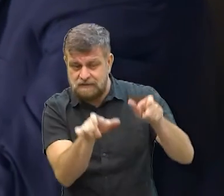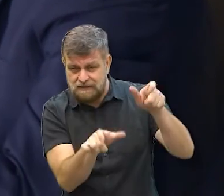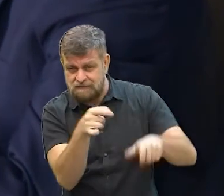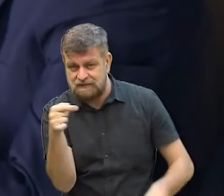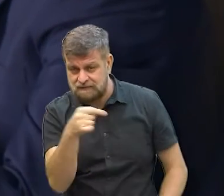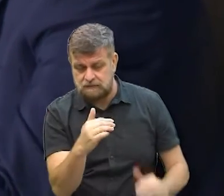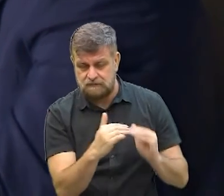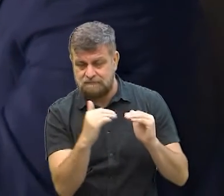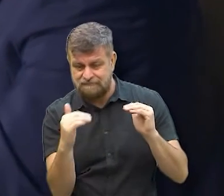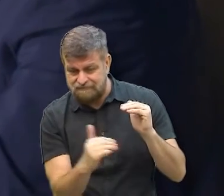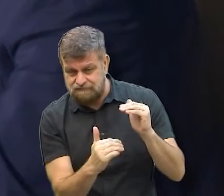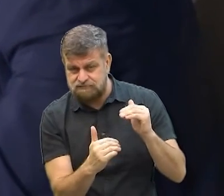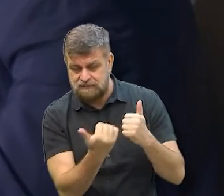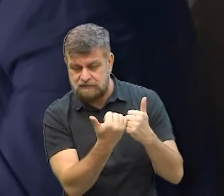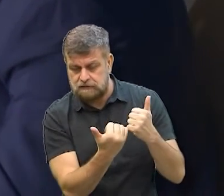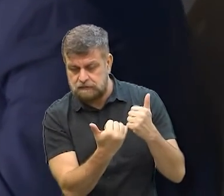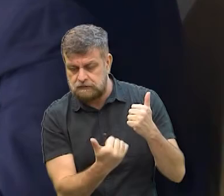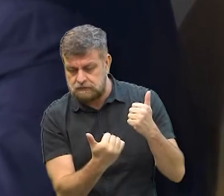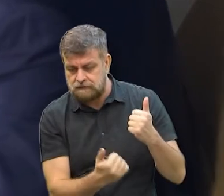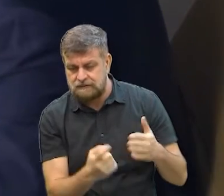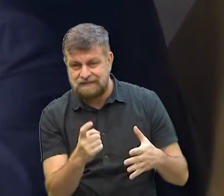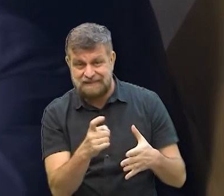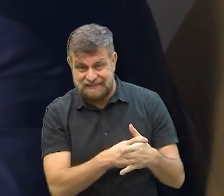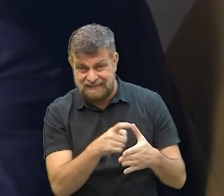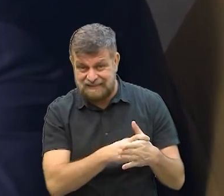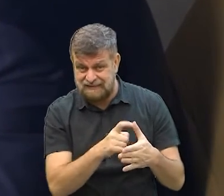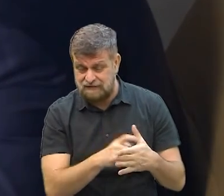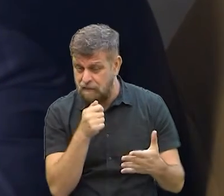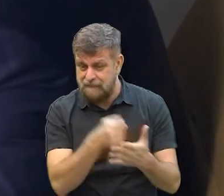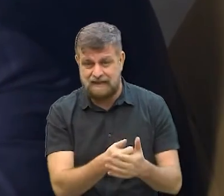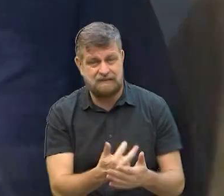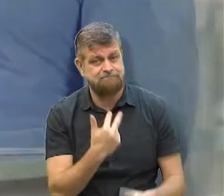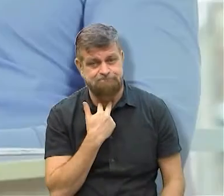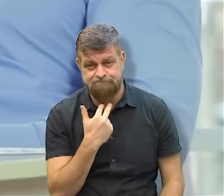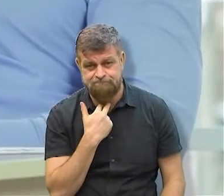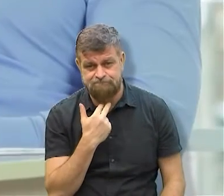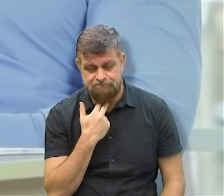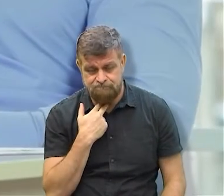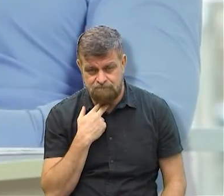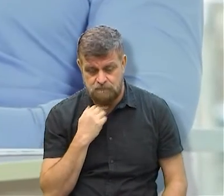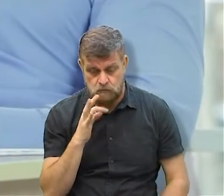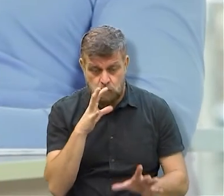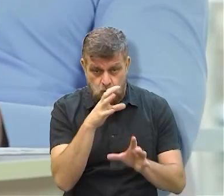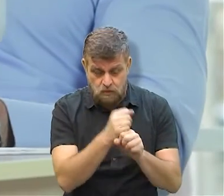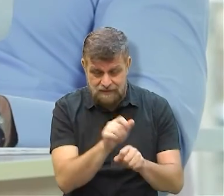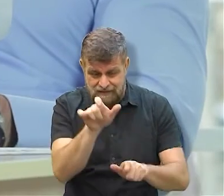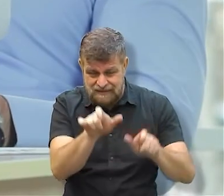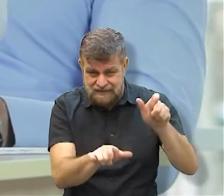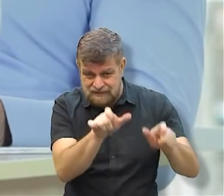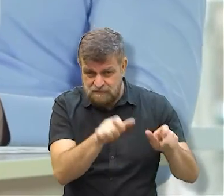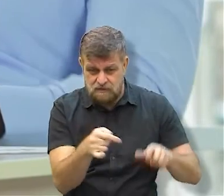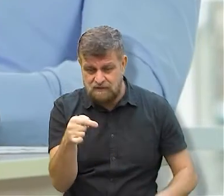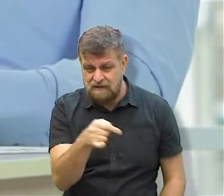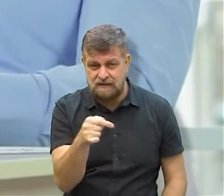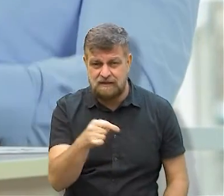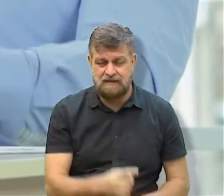pessoas começam a ficar inadimplentes. E se a gente pegar essa massa total dessas pessoas que estão endividadas,